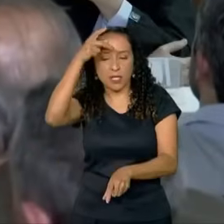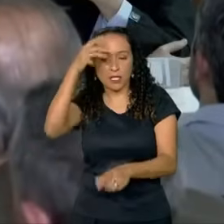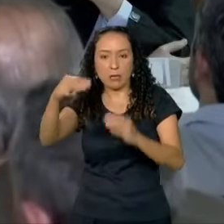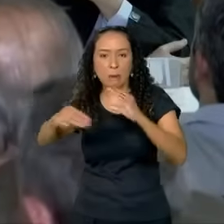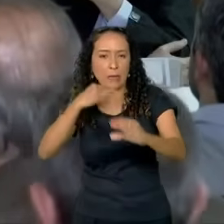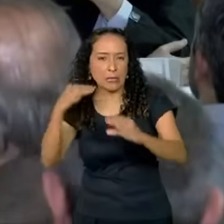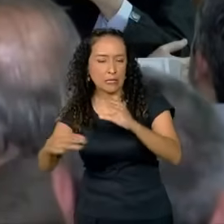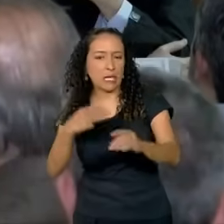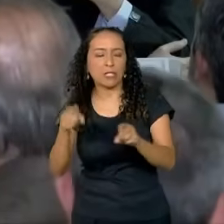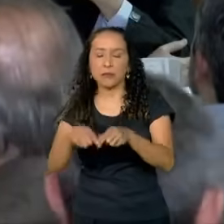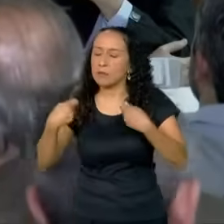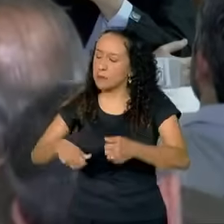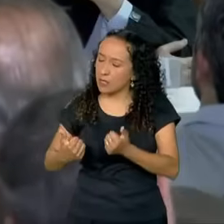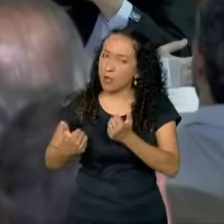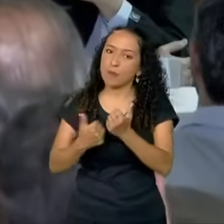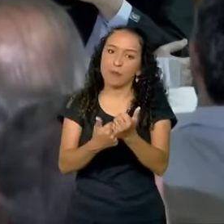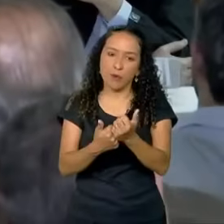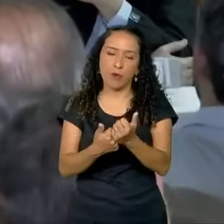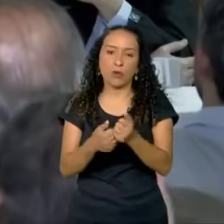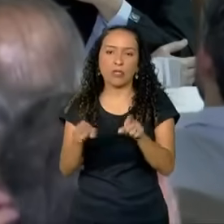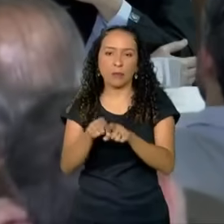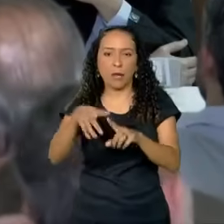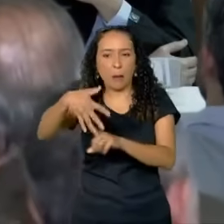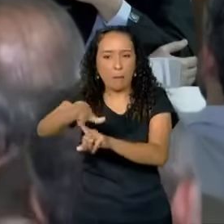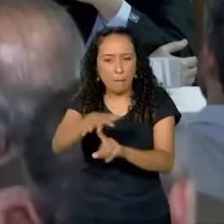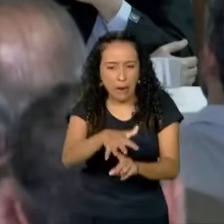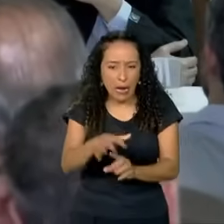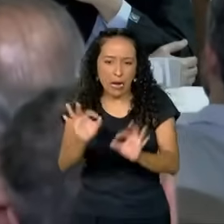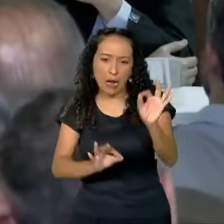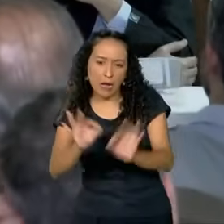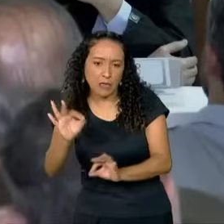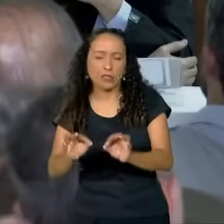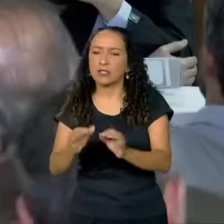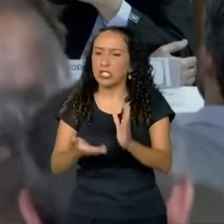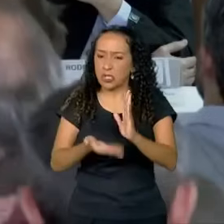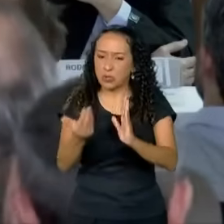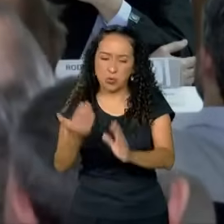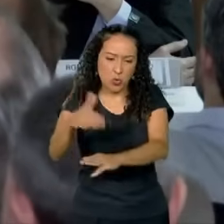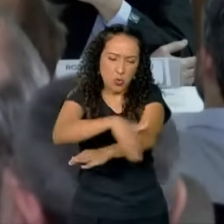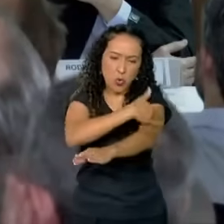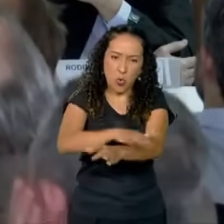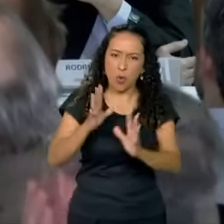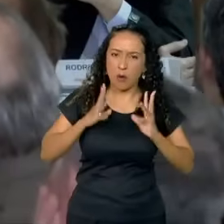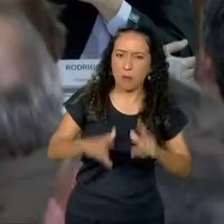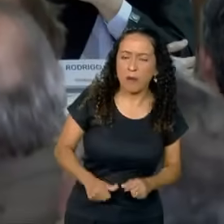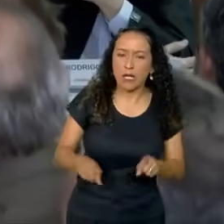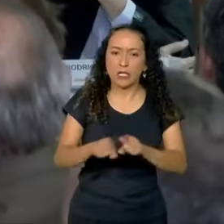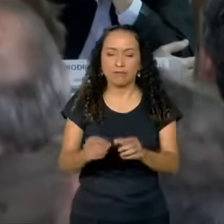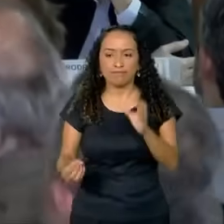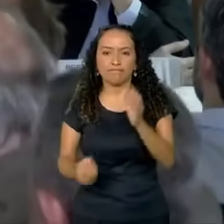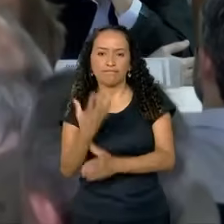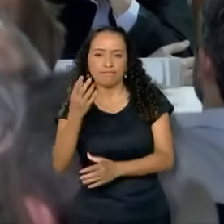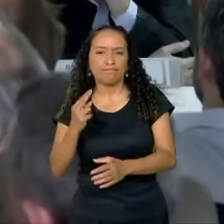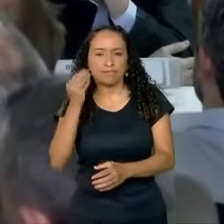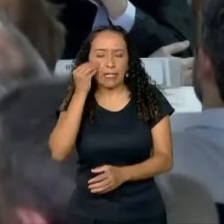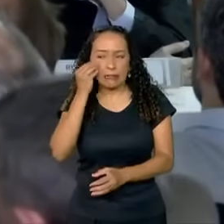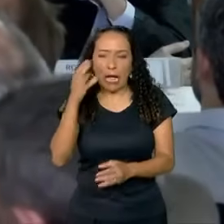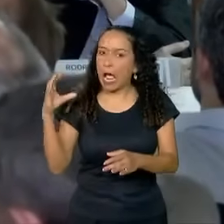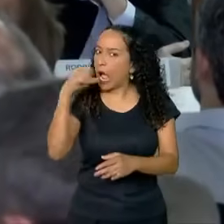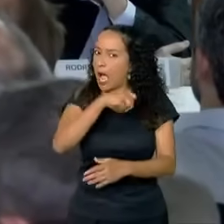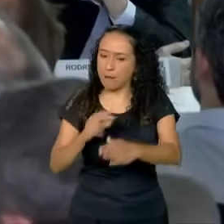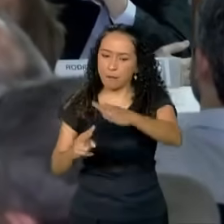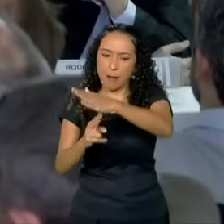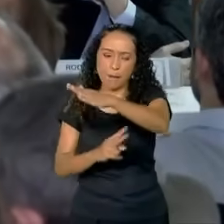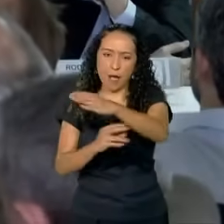mensagem comigo, vai precisar muito apoio para maquinário, para desobstruir vias, tentar fazer pontes emergenciais e pontilhões que